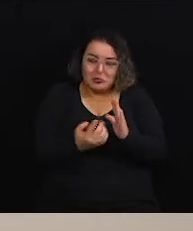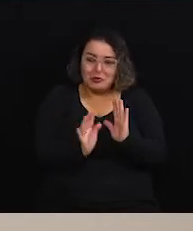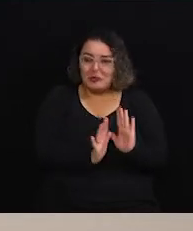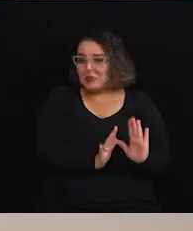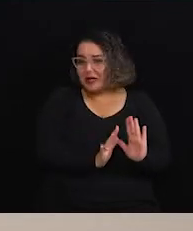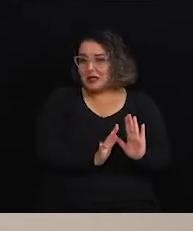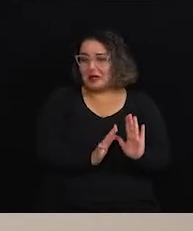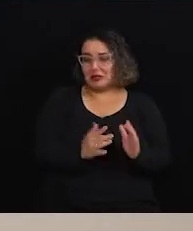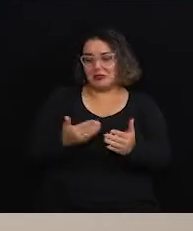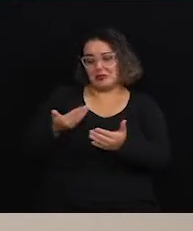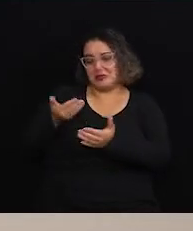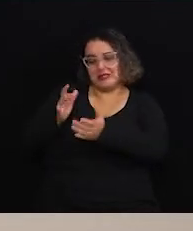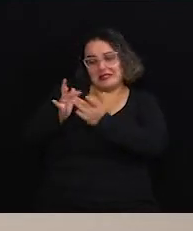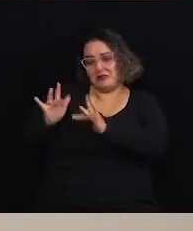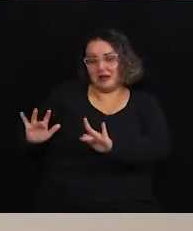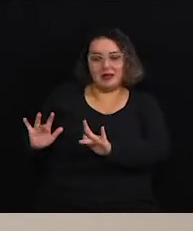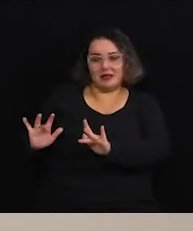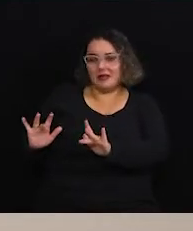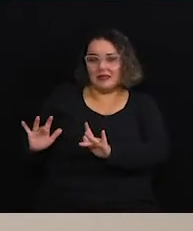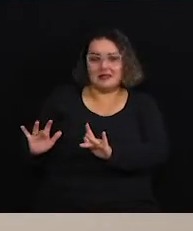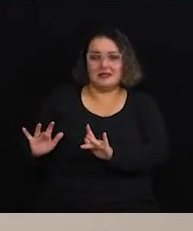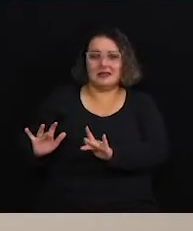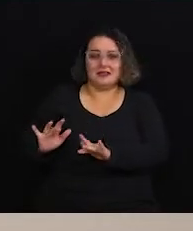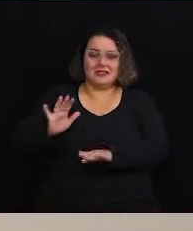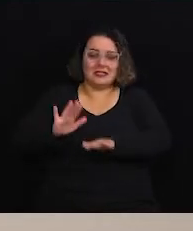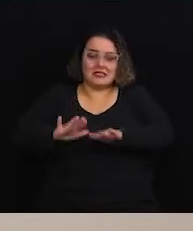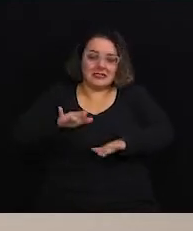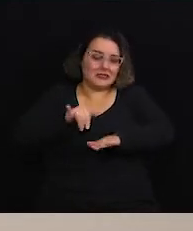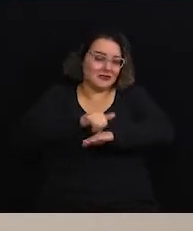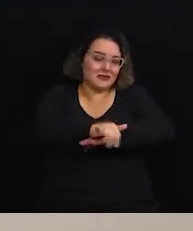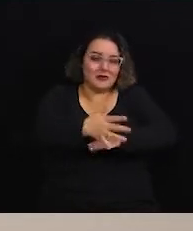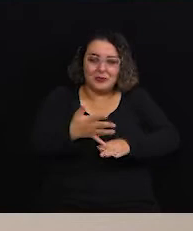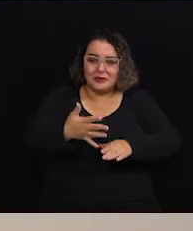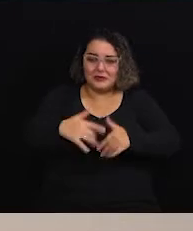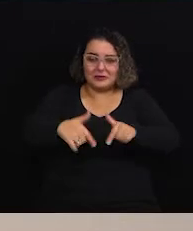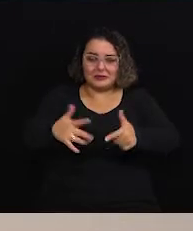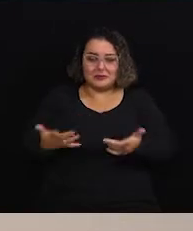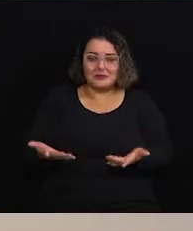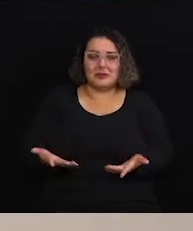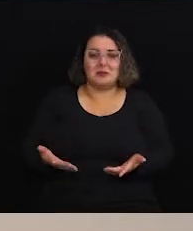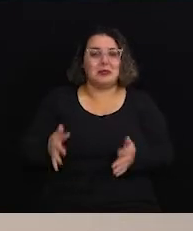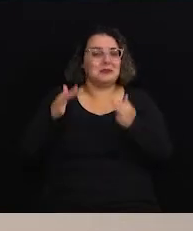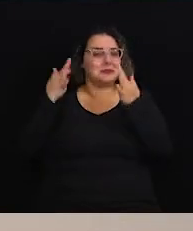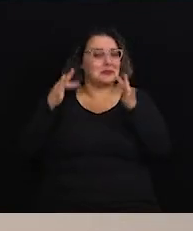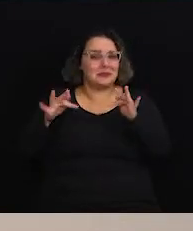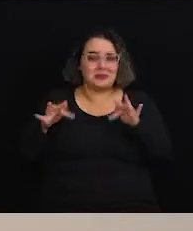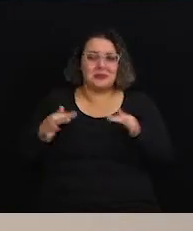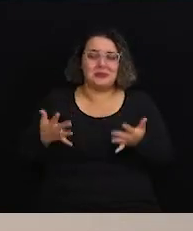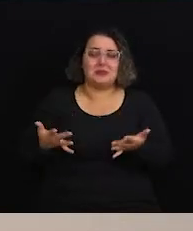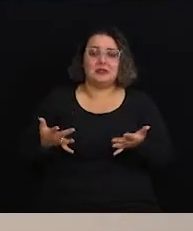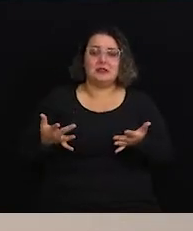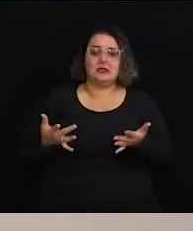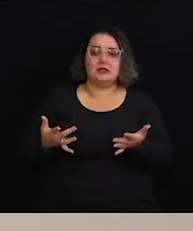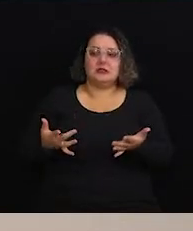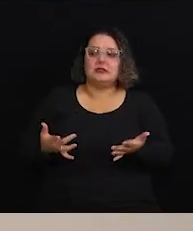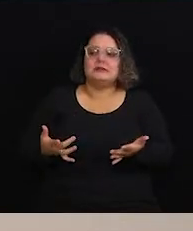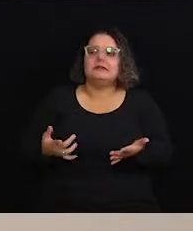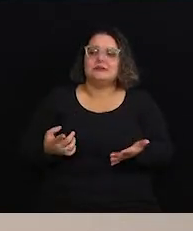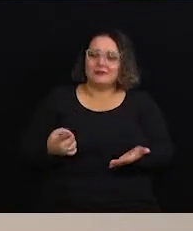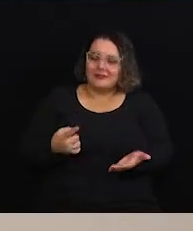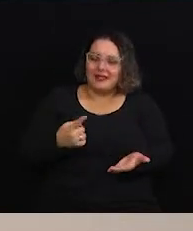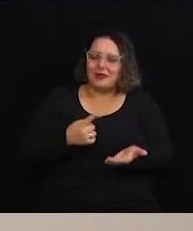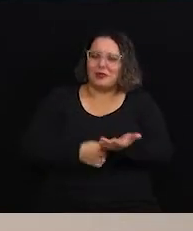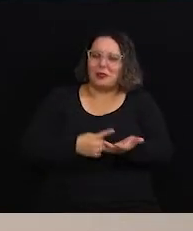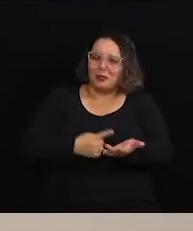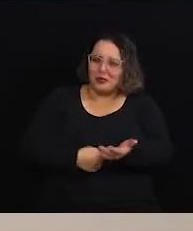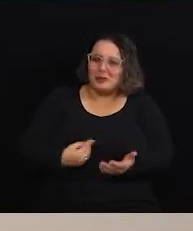trabalhar direito, porque tem dor, né? Acabam faltando muito, acabam perdendo emprego. Então, assim, ela tem um comprometimento na vida da